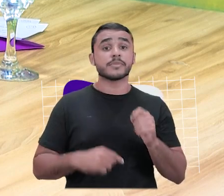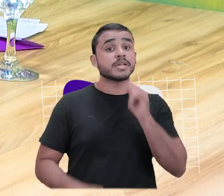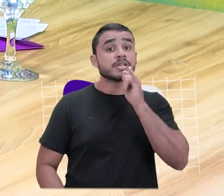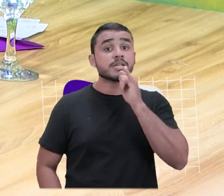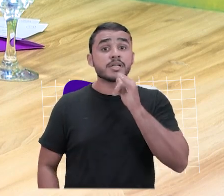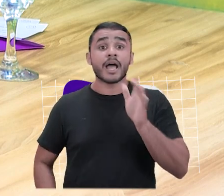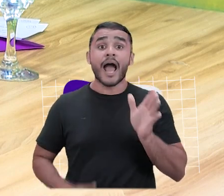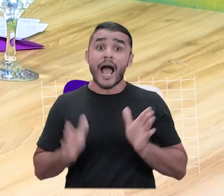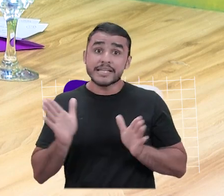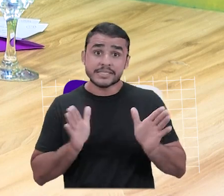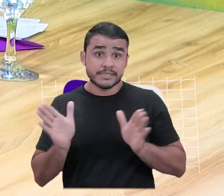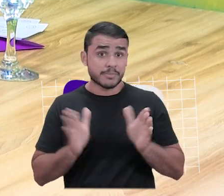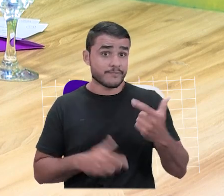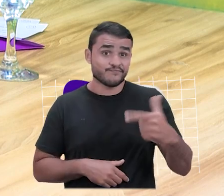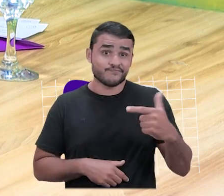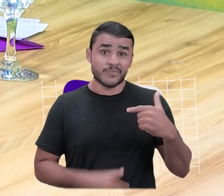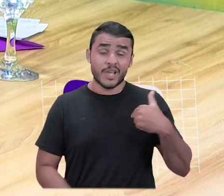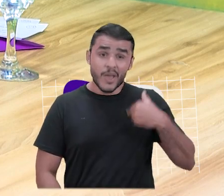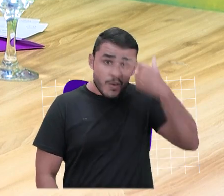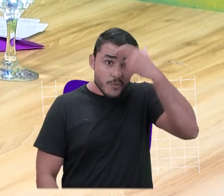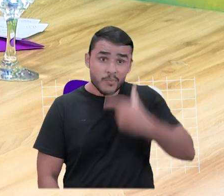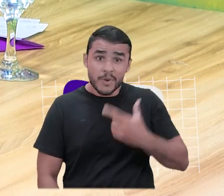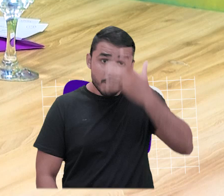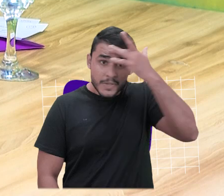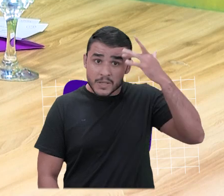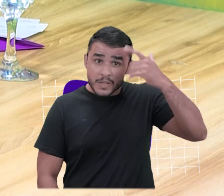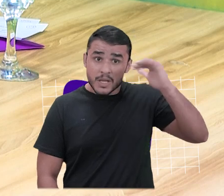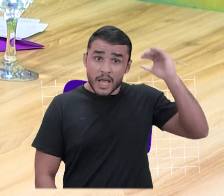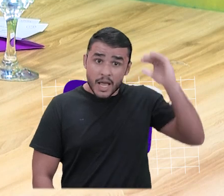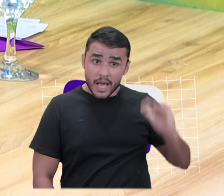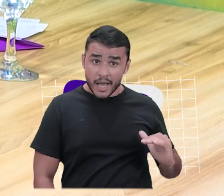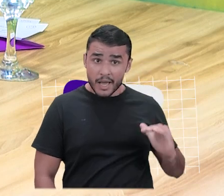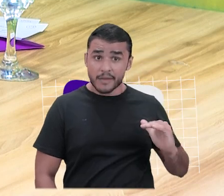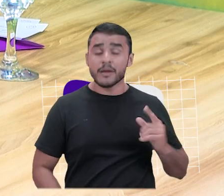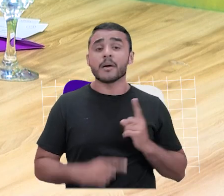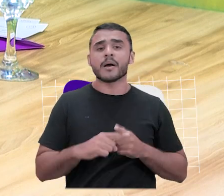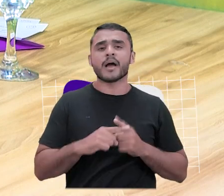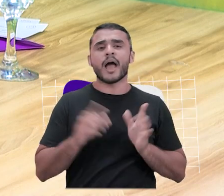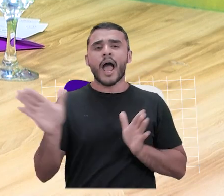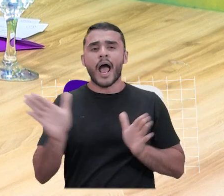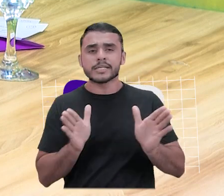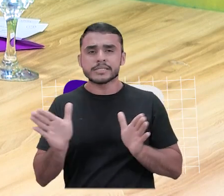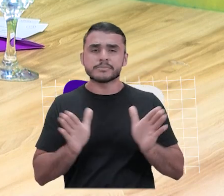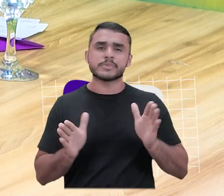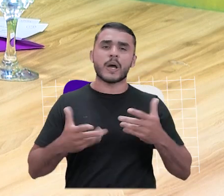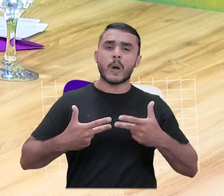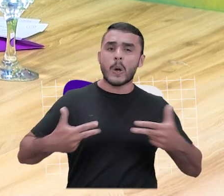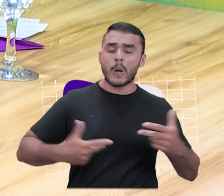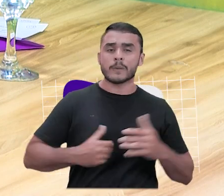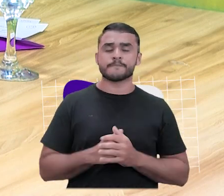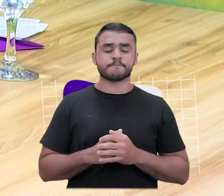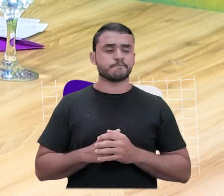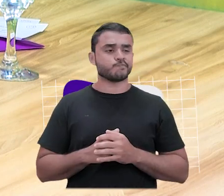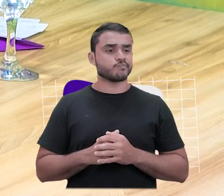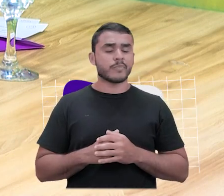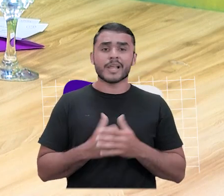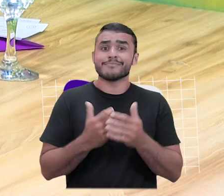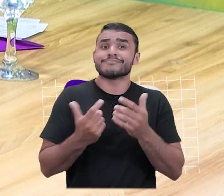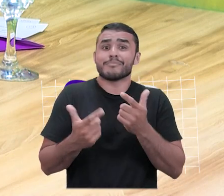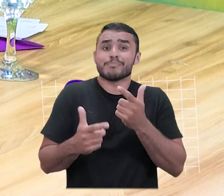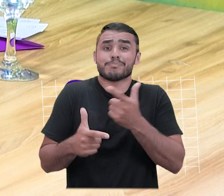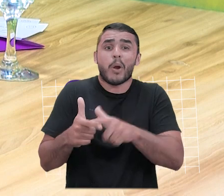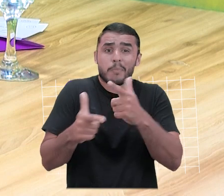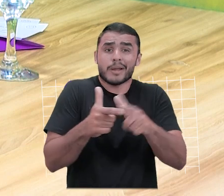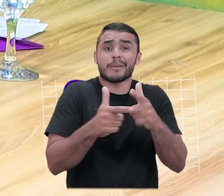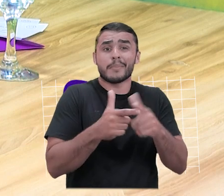com nanismo, por exemplo, porque o meu é a parte acessibilidade, né, e mais, essa questão. Aí